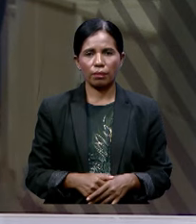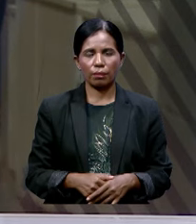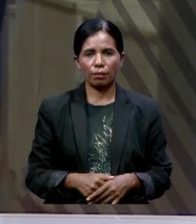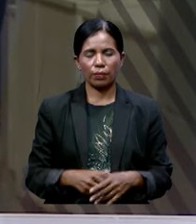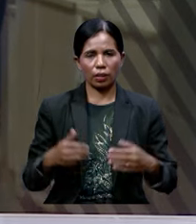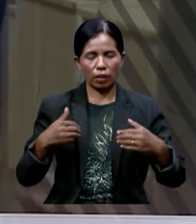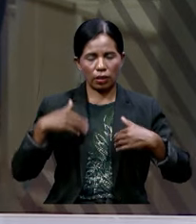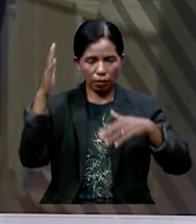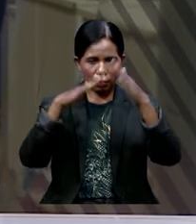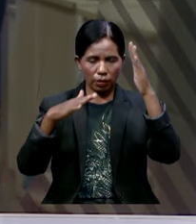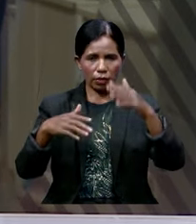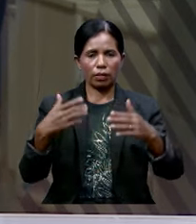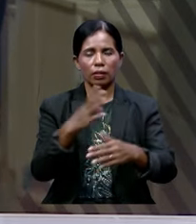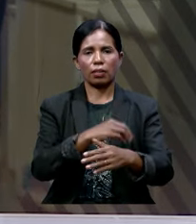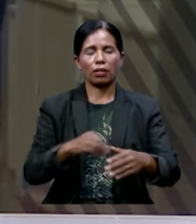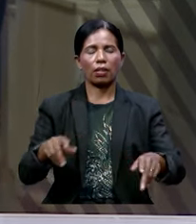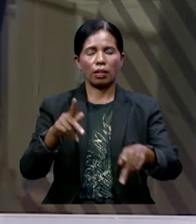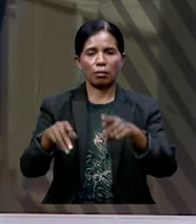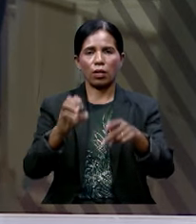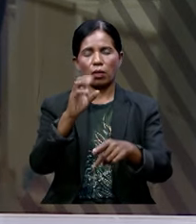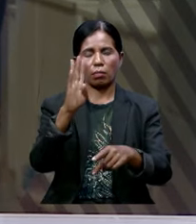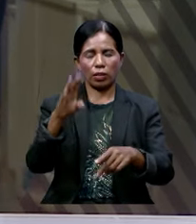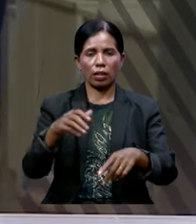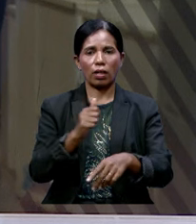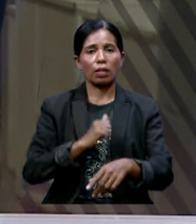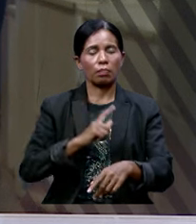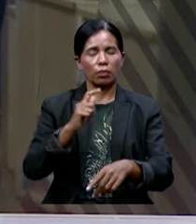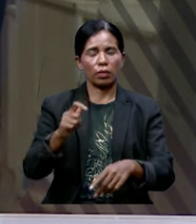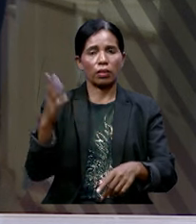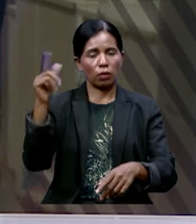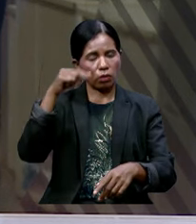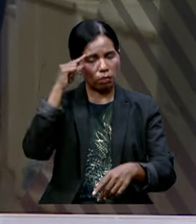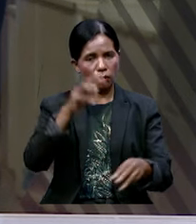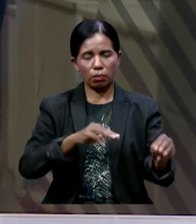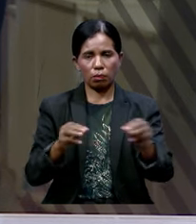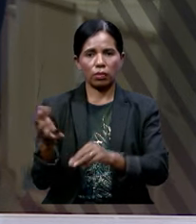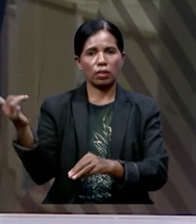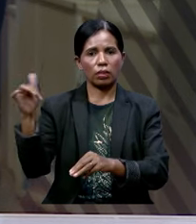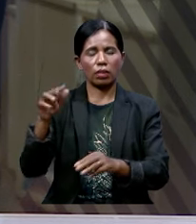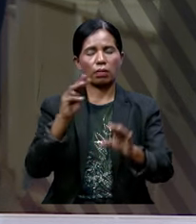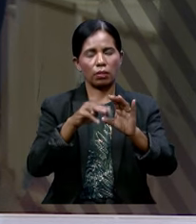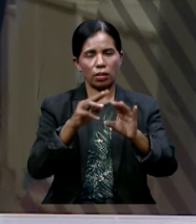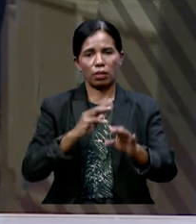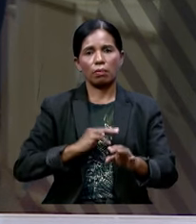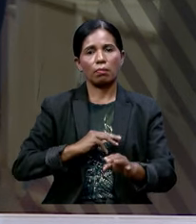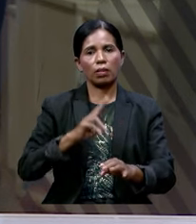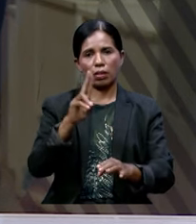Mostu desgentendimento entre negociante obralan ai mutin ho governo benhira mudasira ba mercado manlewana.